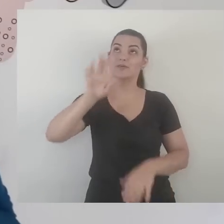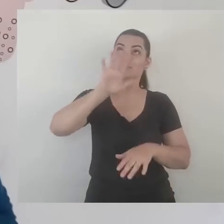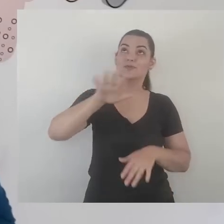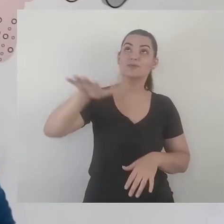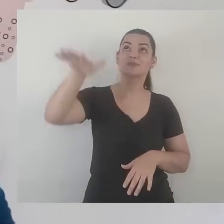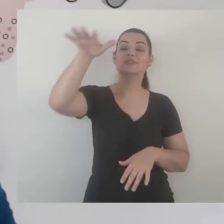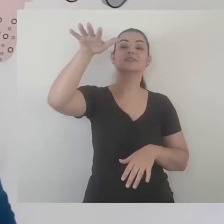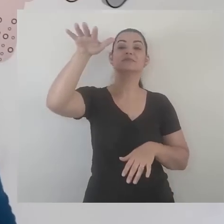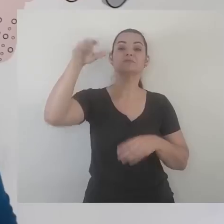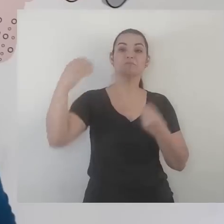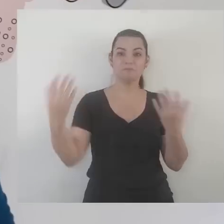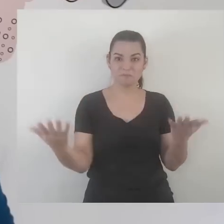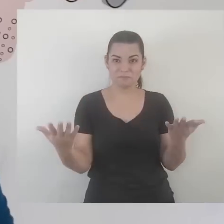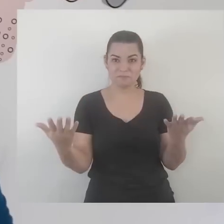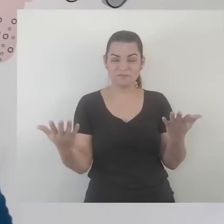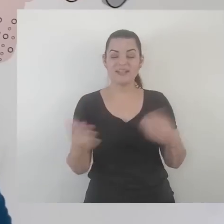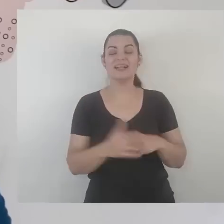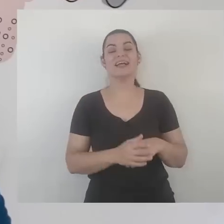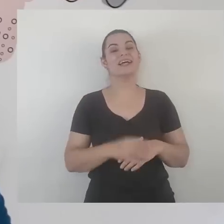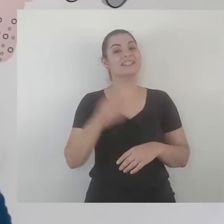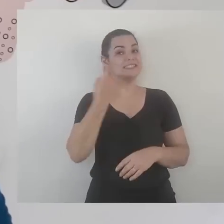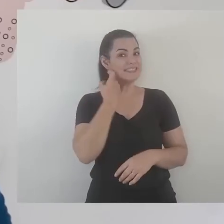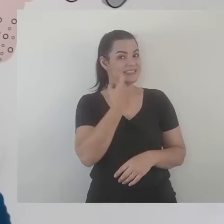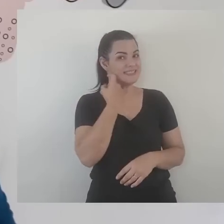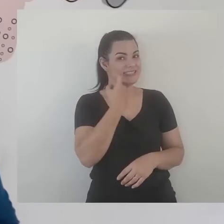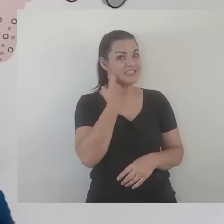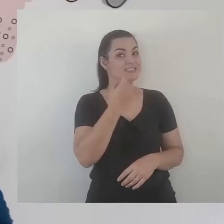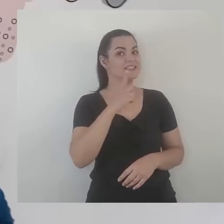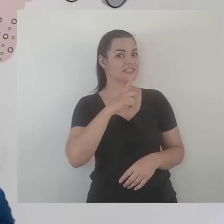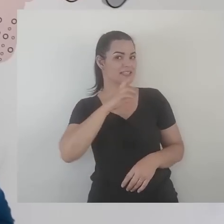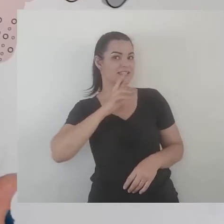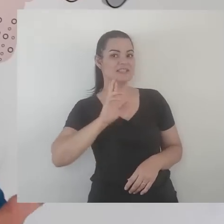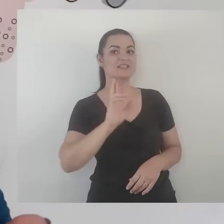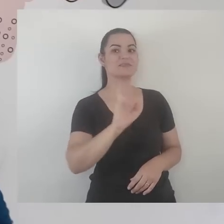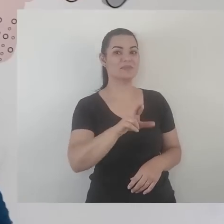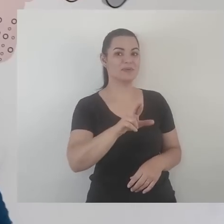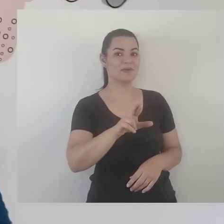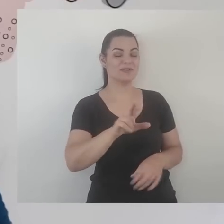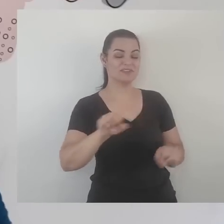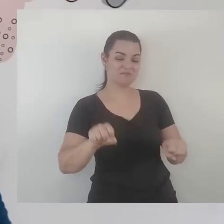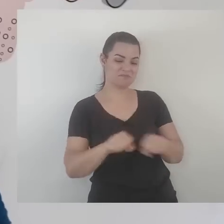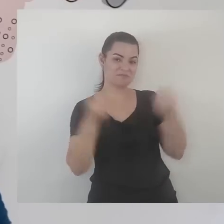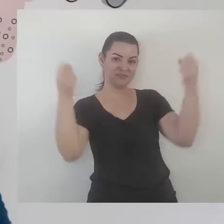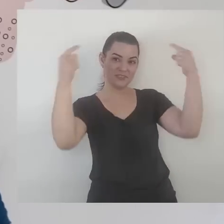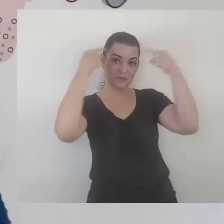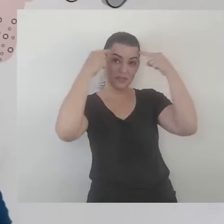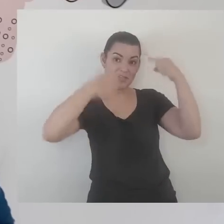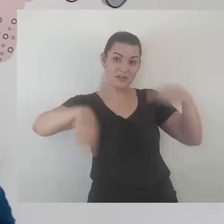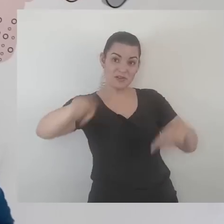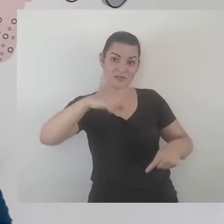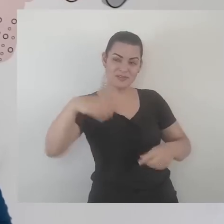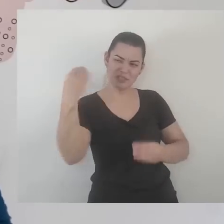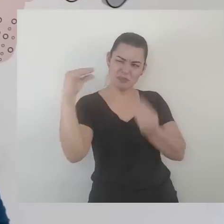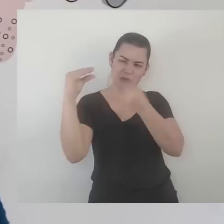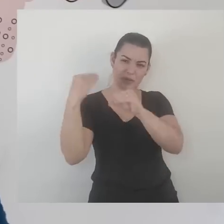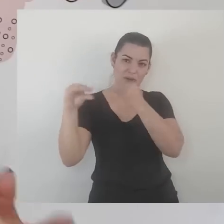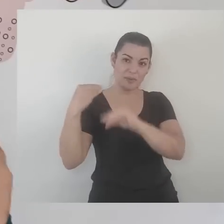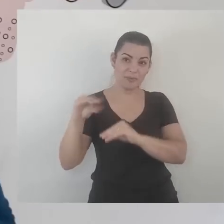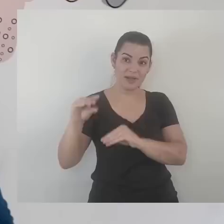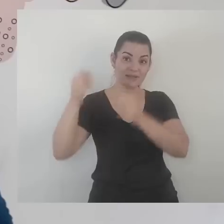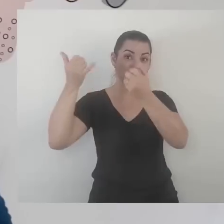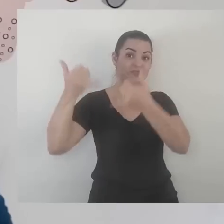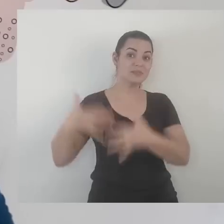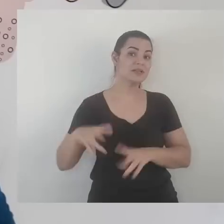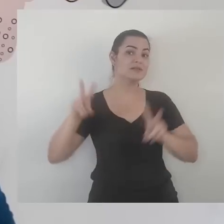o resultado do nosso Quebrando a Cuca, onde as hipóteses de vocês para